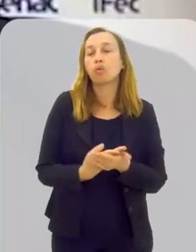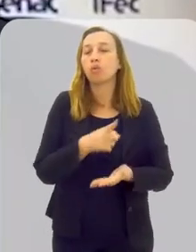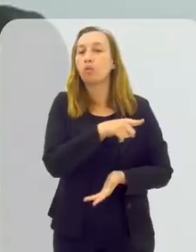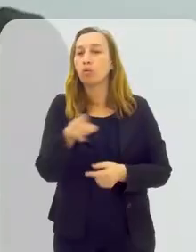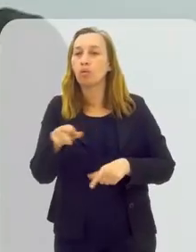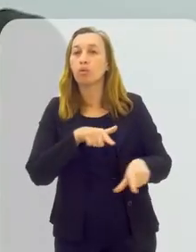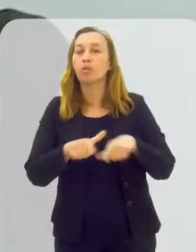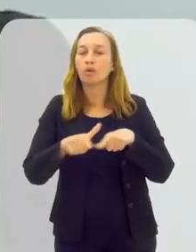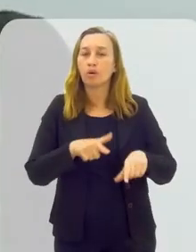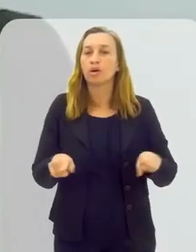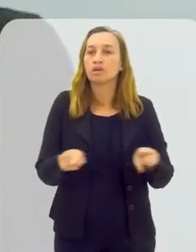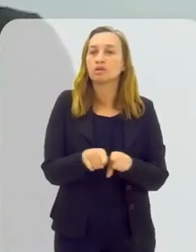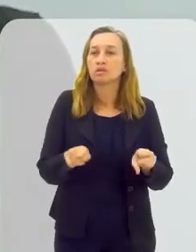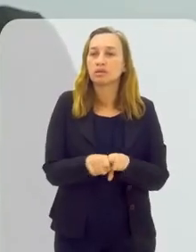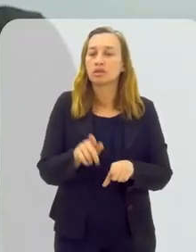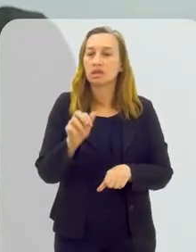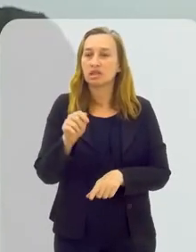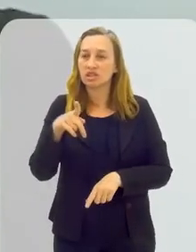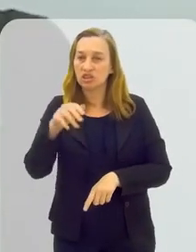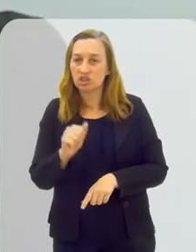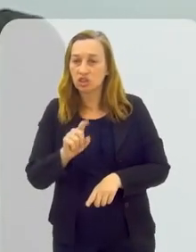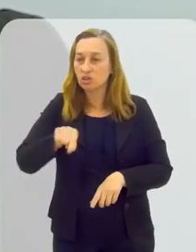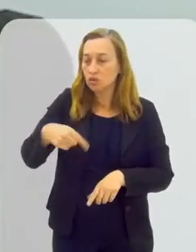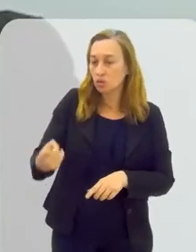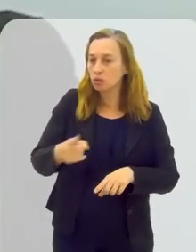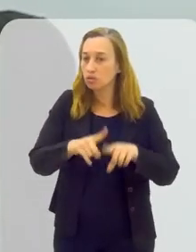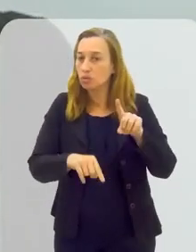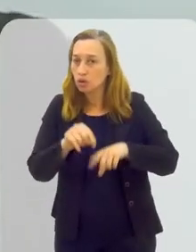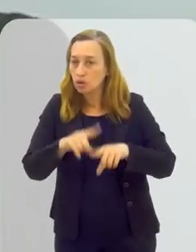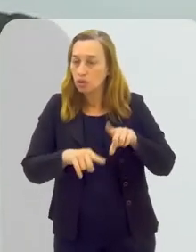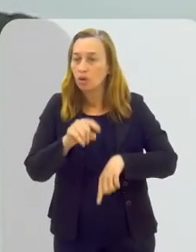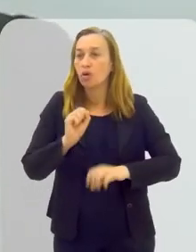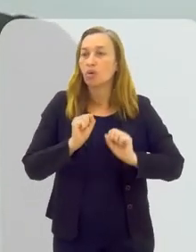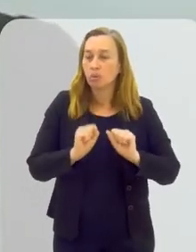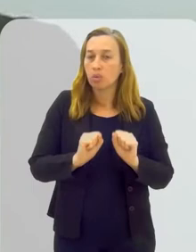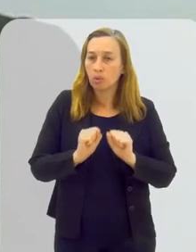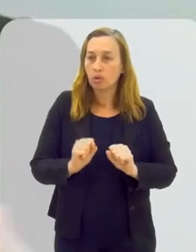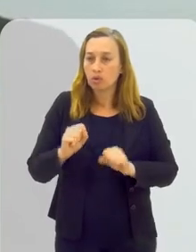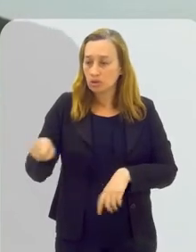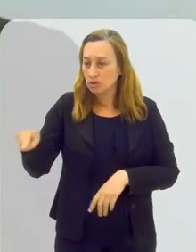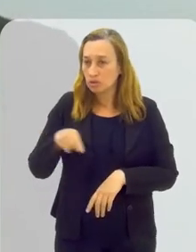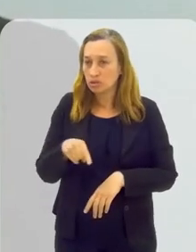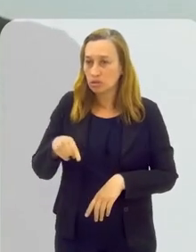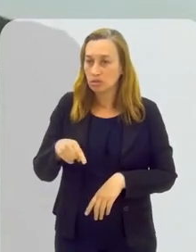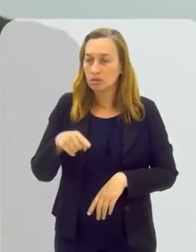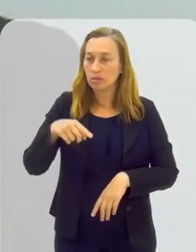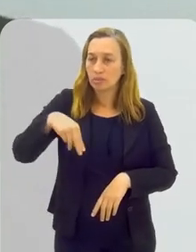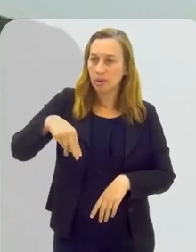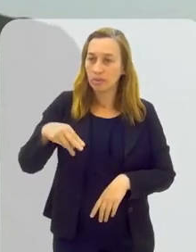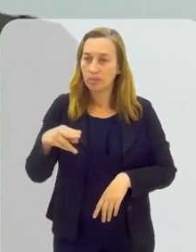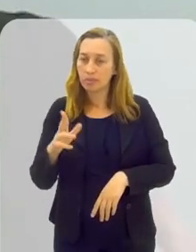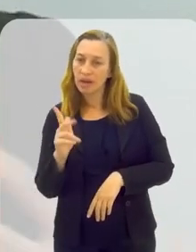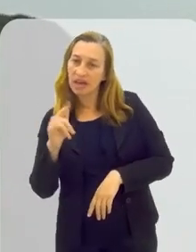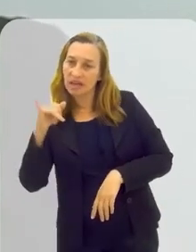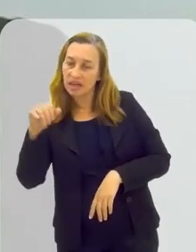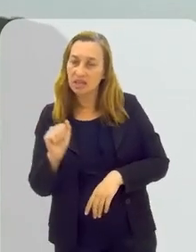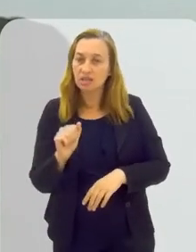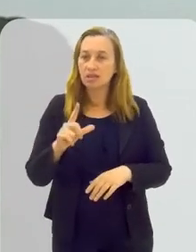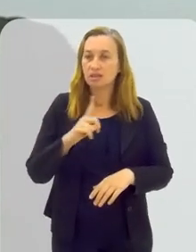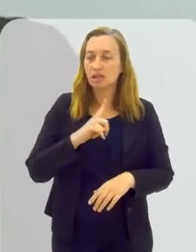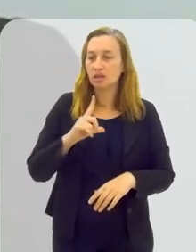caminho também estudos como é que vocês estão trabalhando também essa agenda de que outros produtos podem